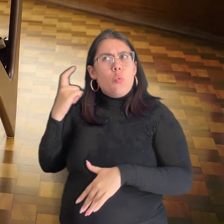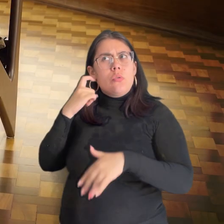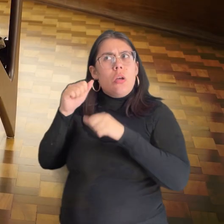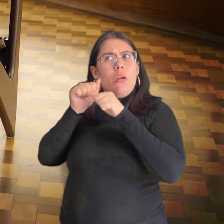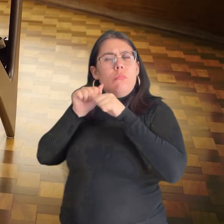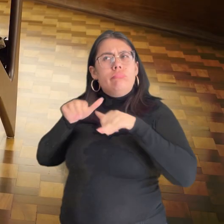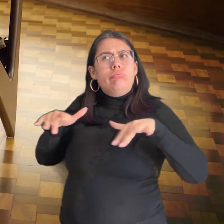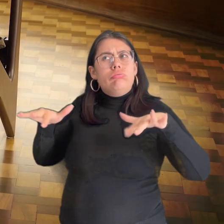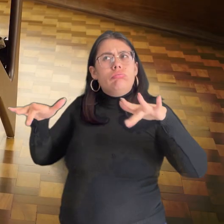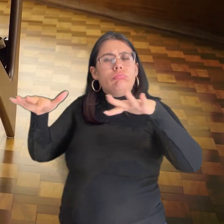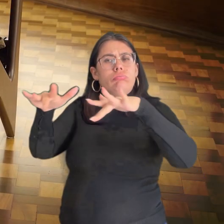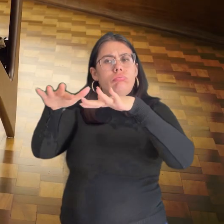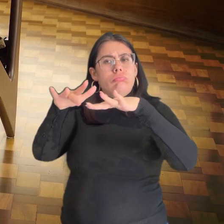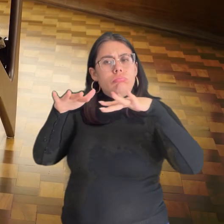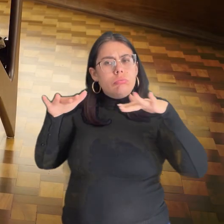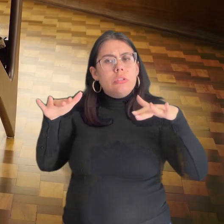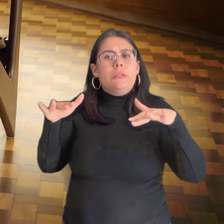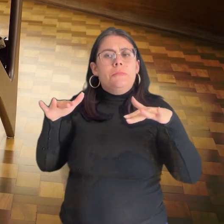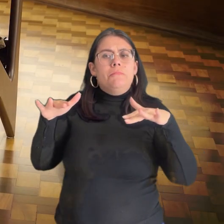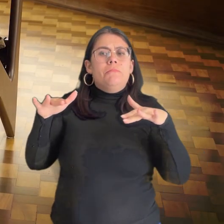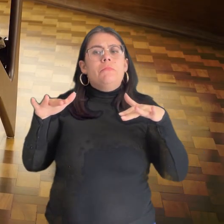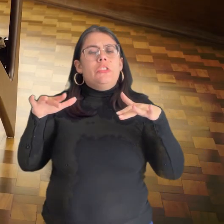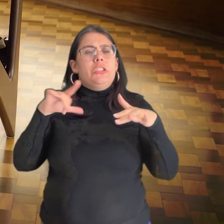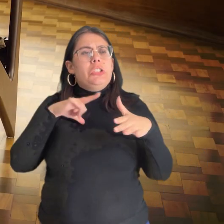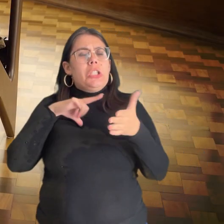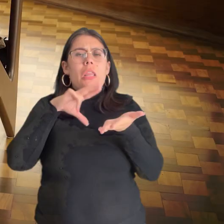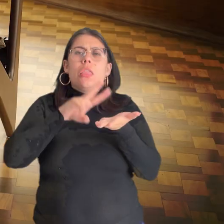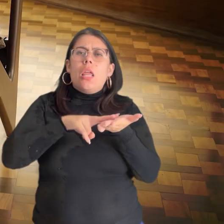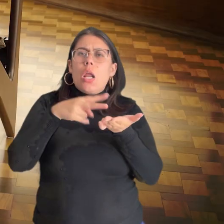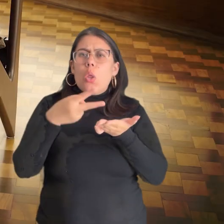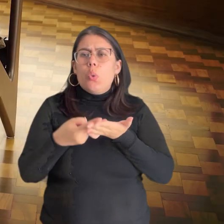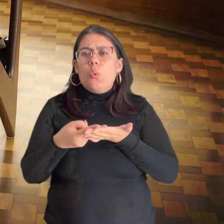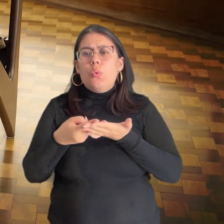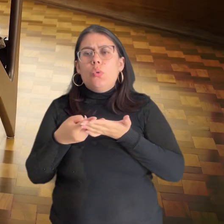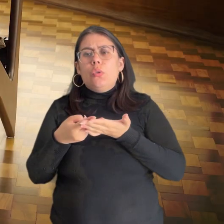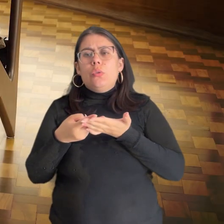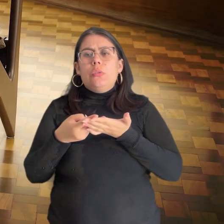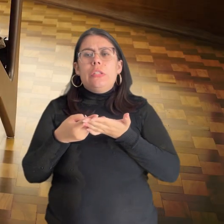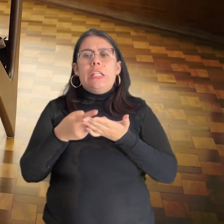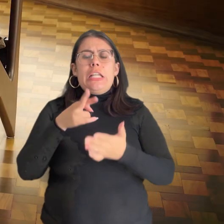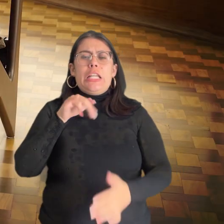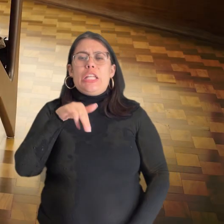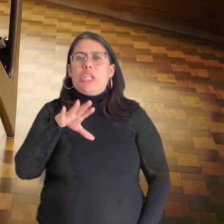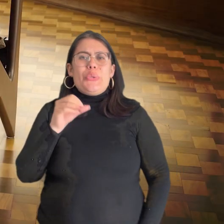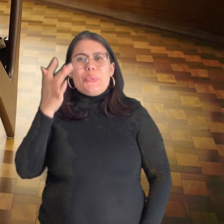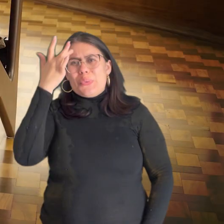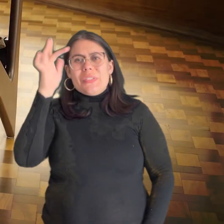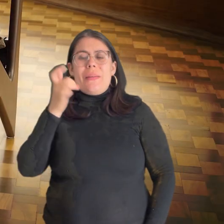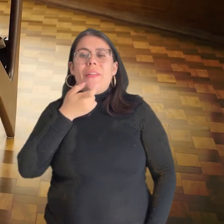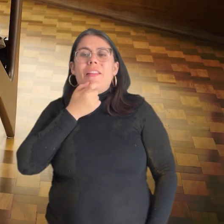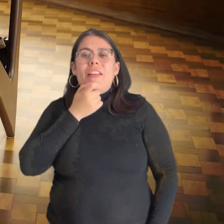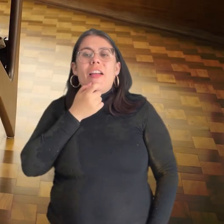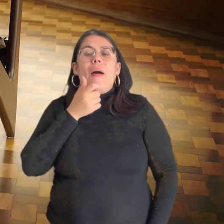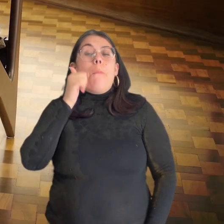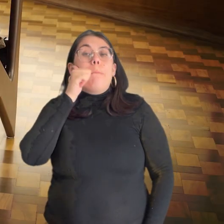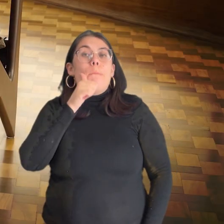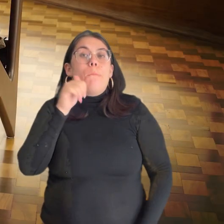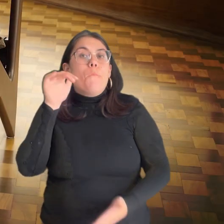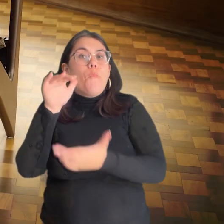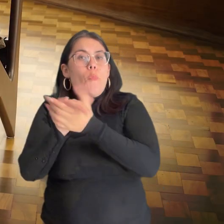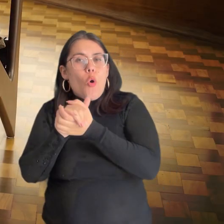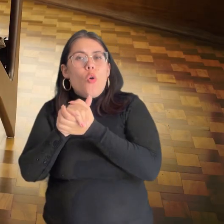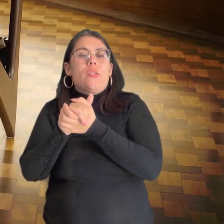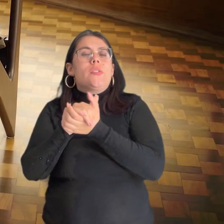Esse livrinho, com traduções escritas, o Dr. Rino não lia bem inglês, então a mulher dele, a dona